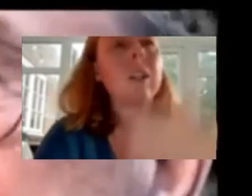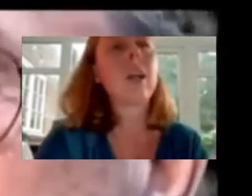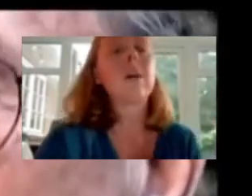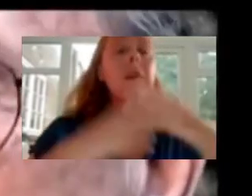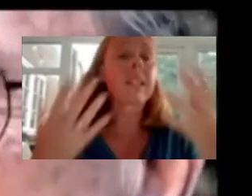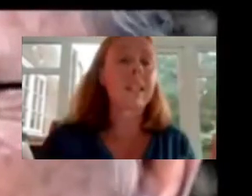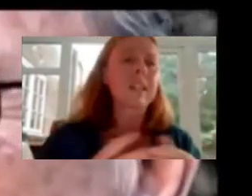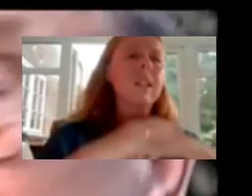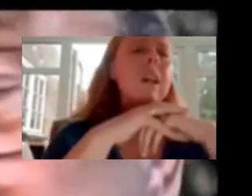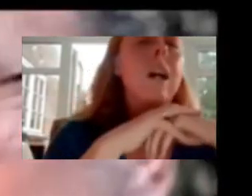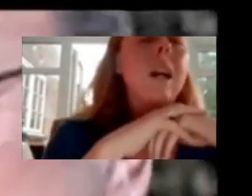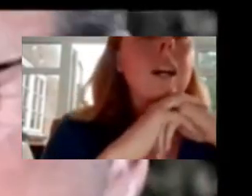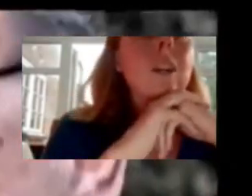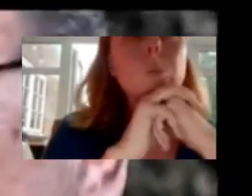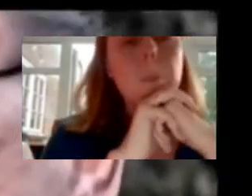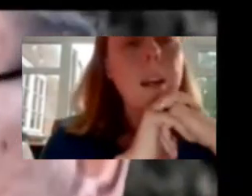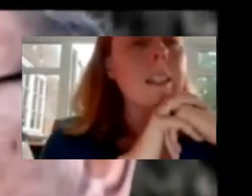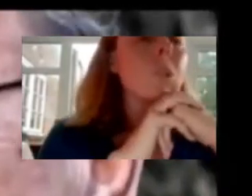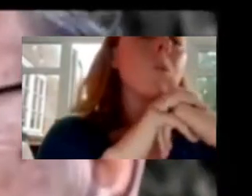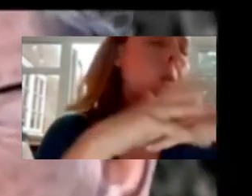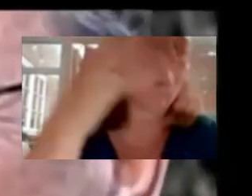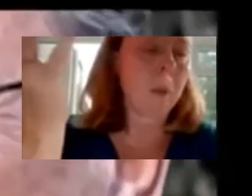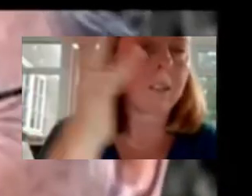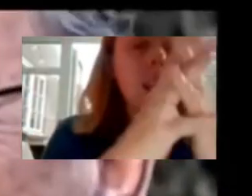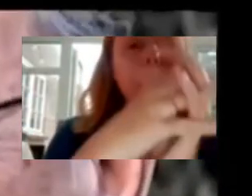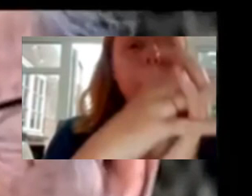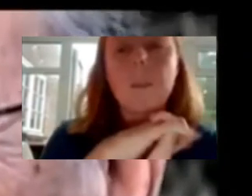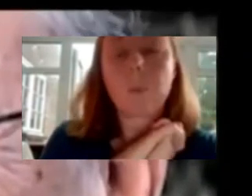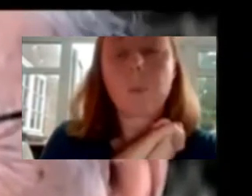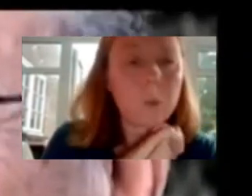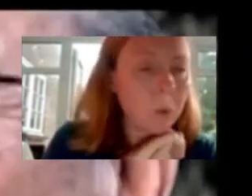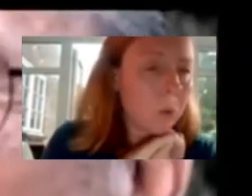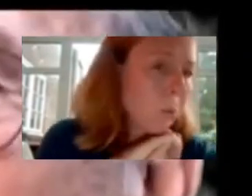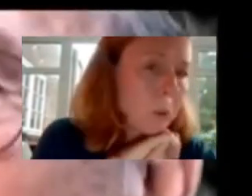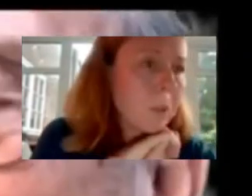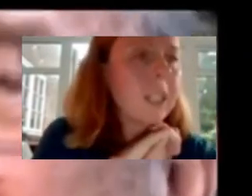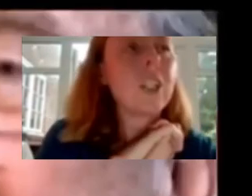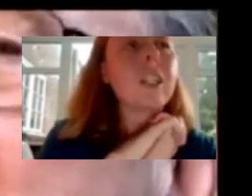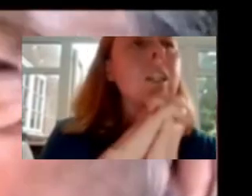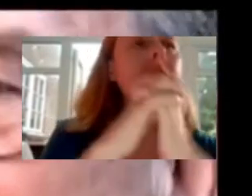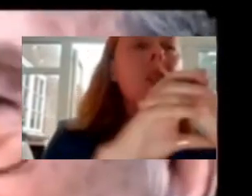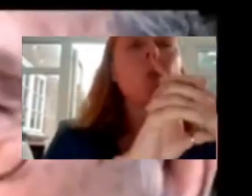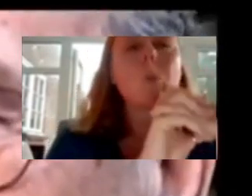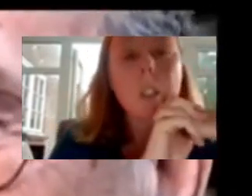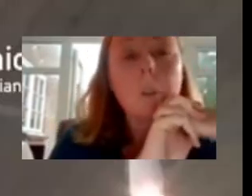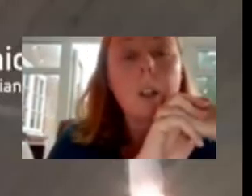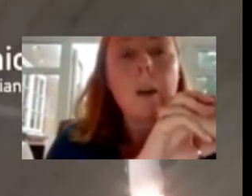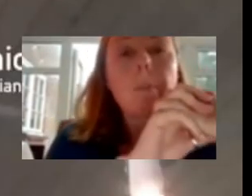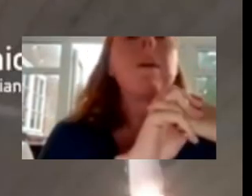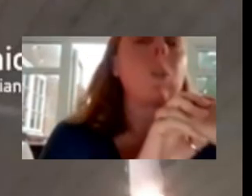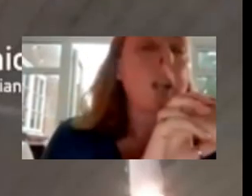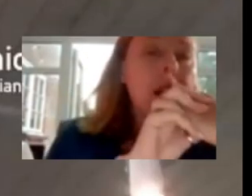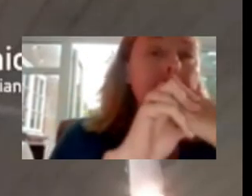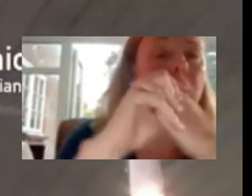de besteira sobre o Brasil. O Michael Caine, por exemplo, no filme, ele diz que a solução